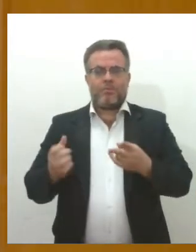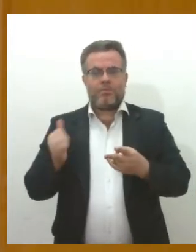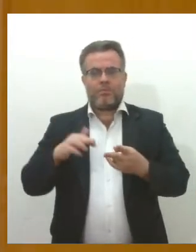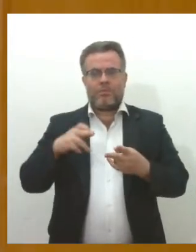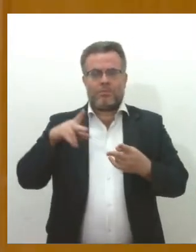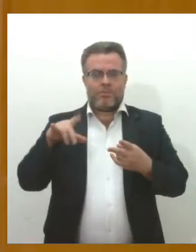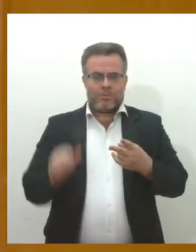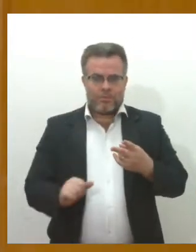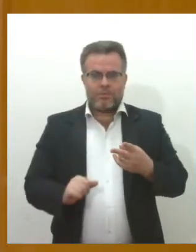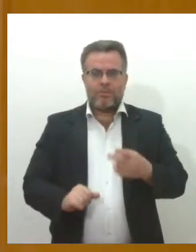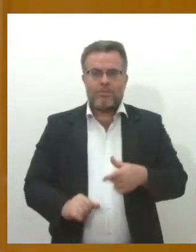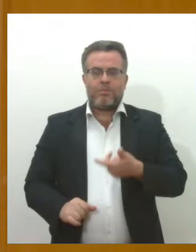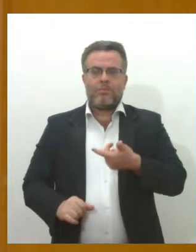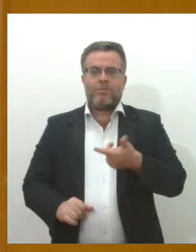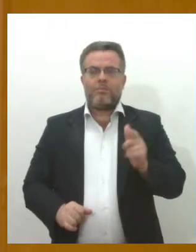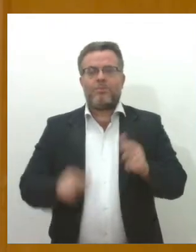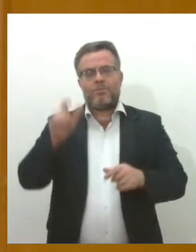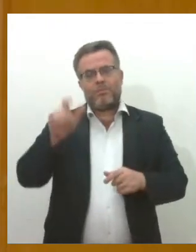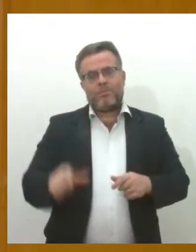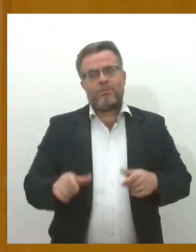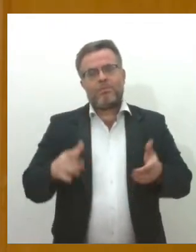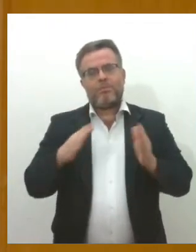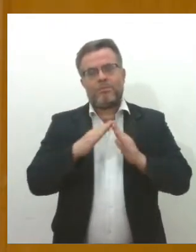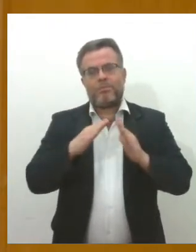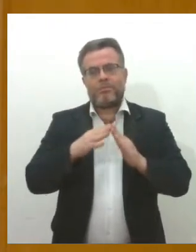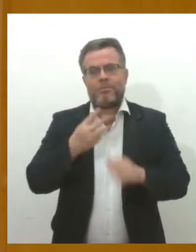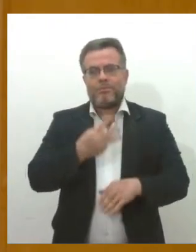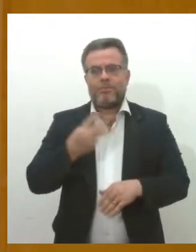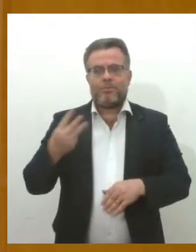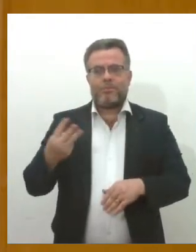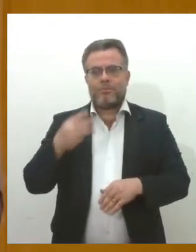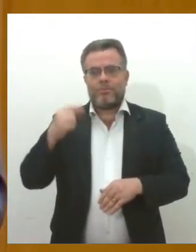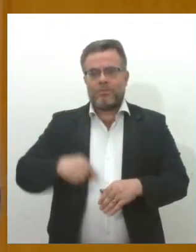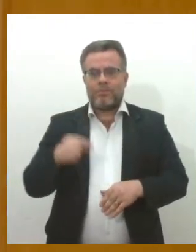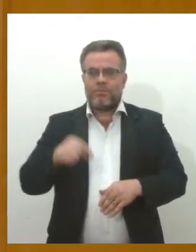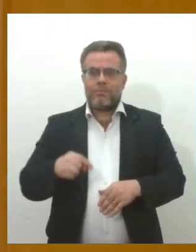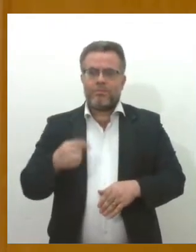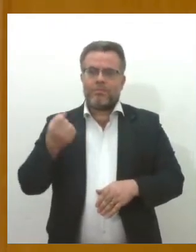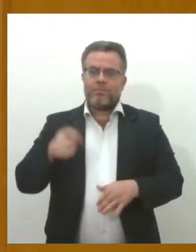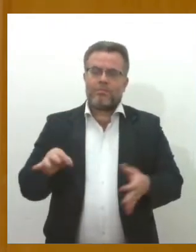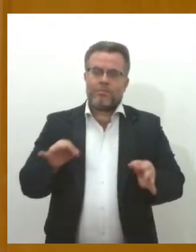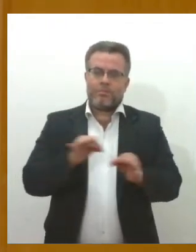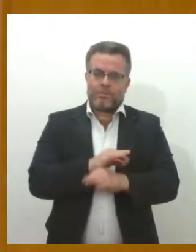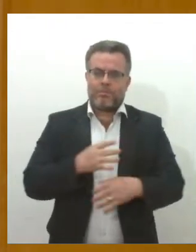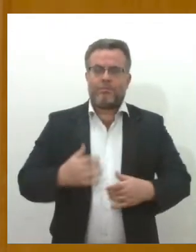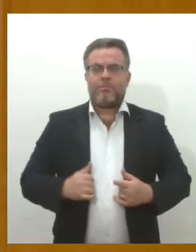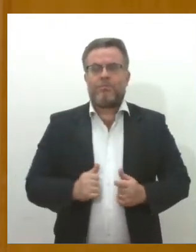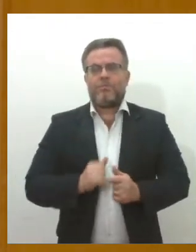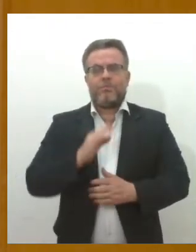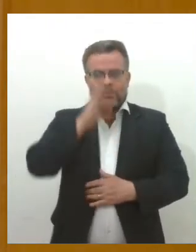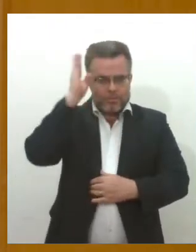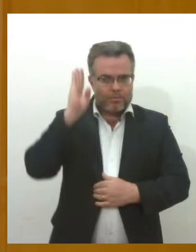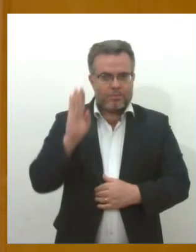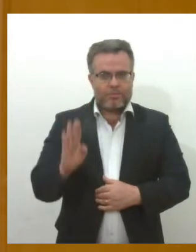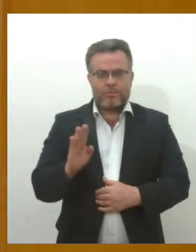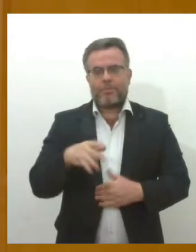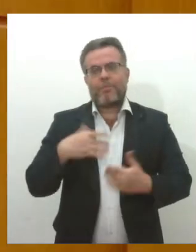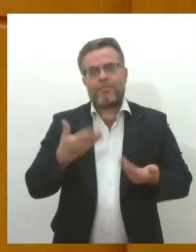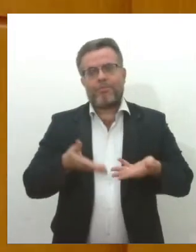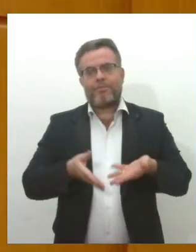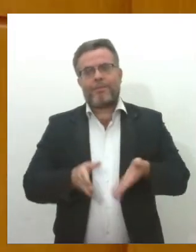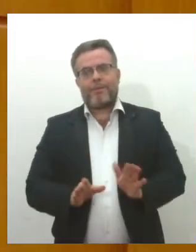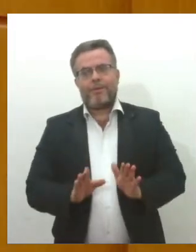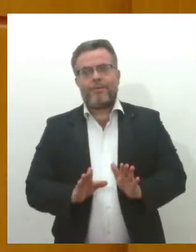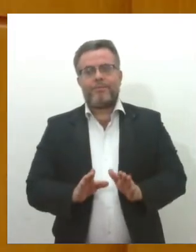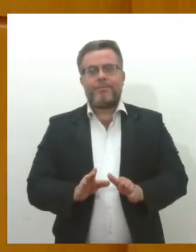Ana Lúcia Dantas ela que mora há 33 anos aqui no nosso estado é de para tirar Barbosa ela tem nasceu na